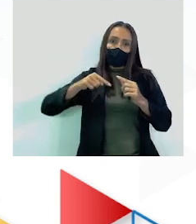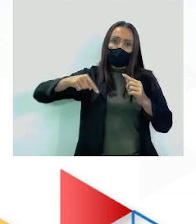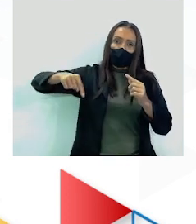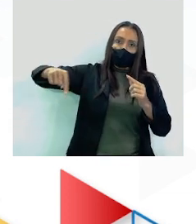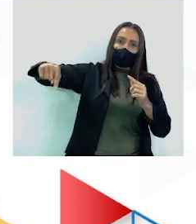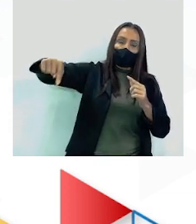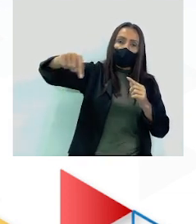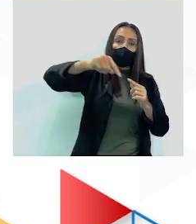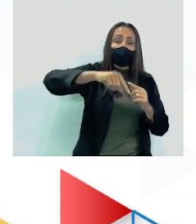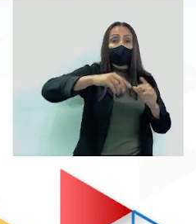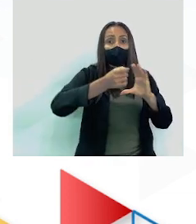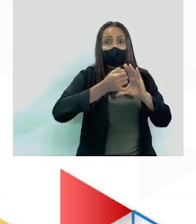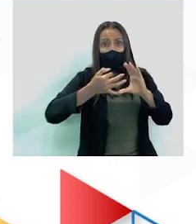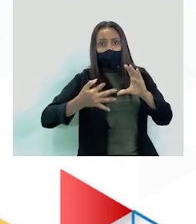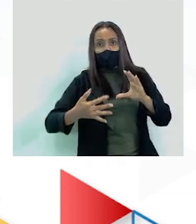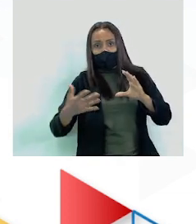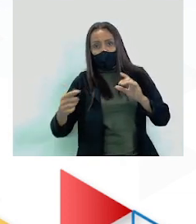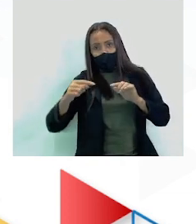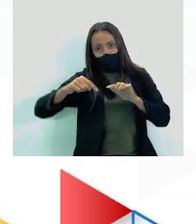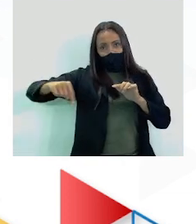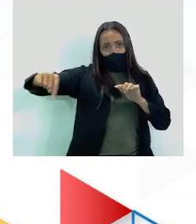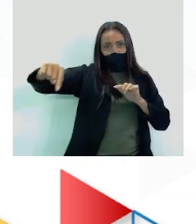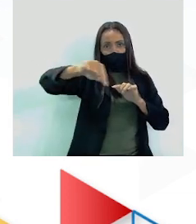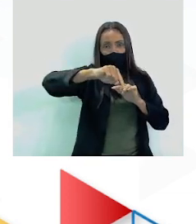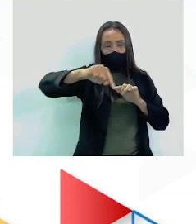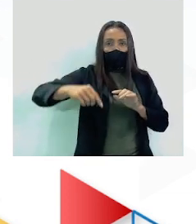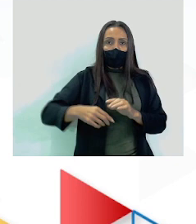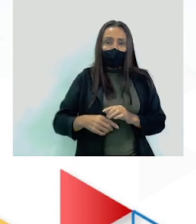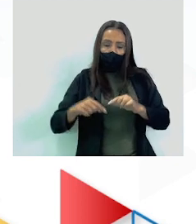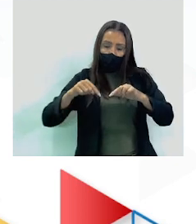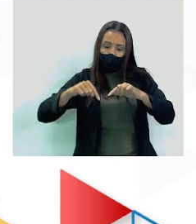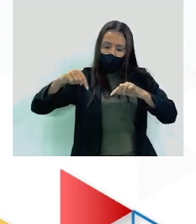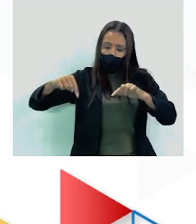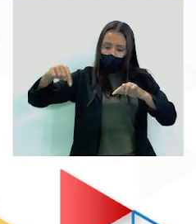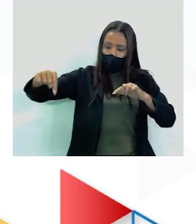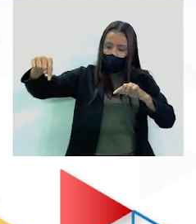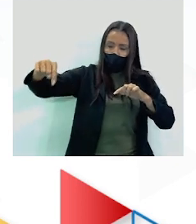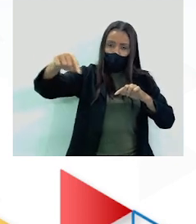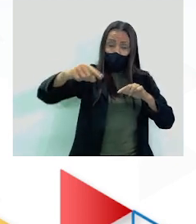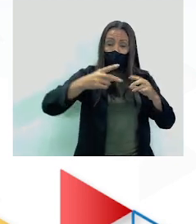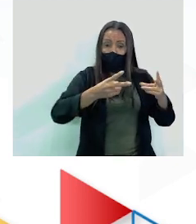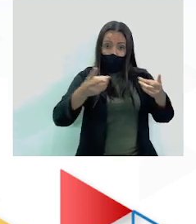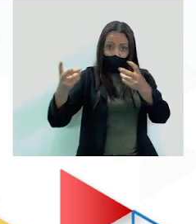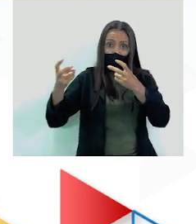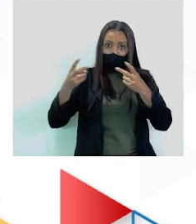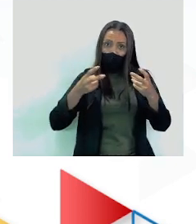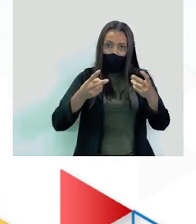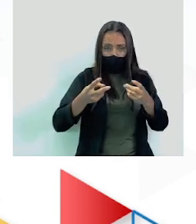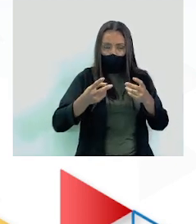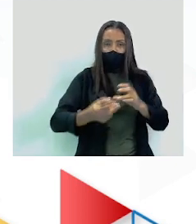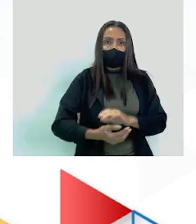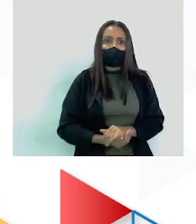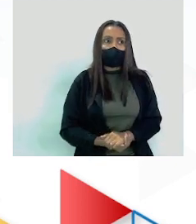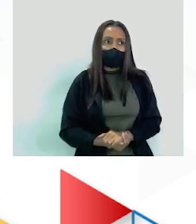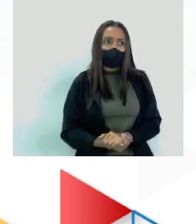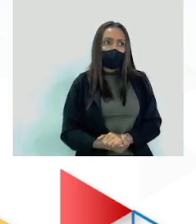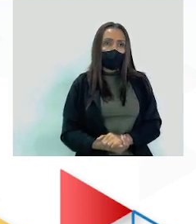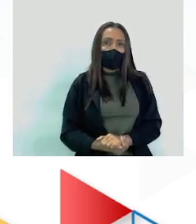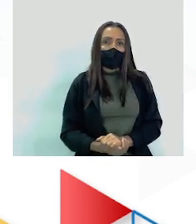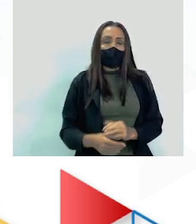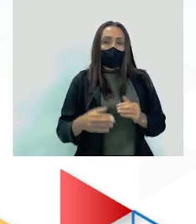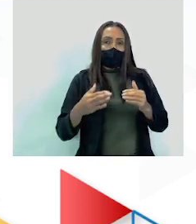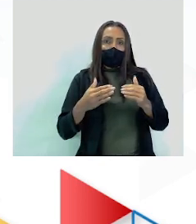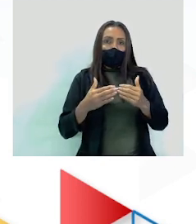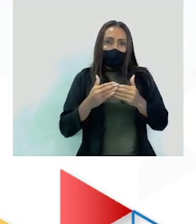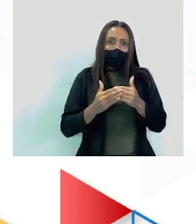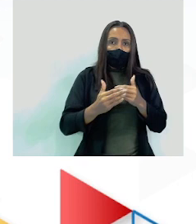uma característica mais circular mesmo, né? Se você pegar os pontos de interseção, você vê que ele gera um círculo, né? Então, ela tem início e final no